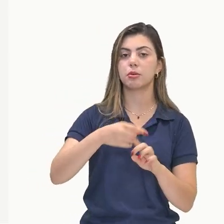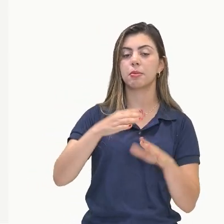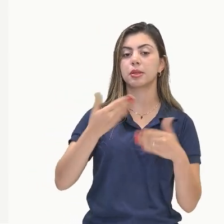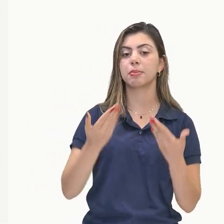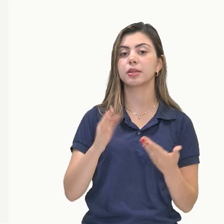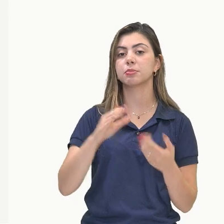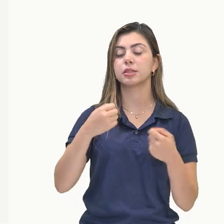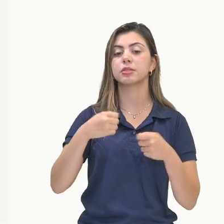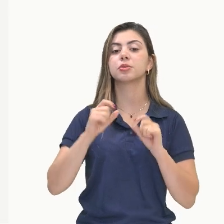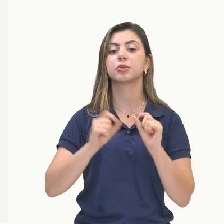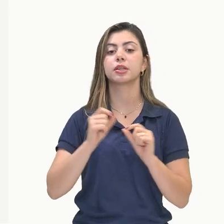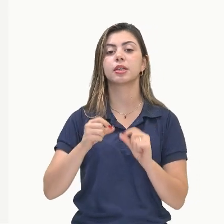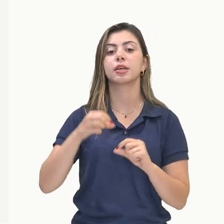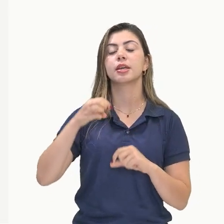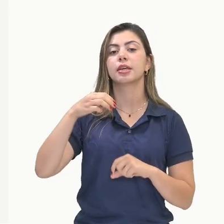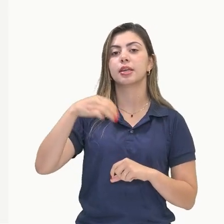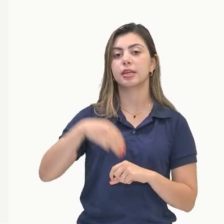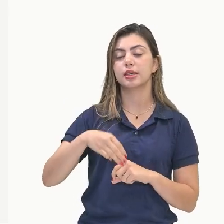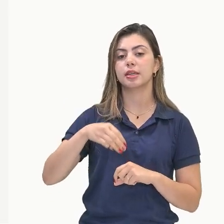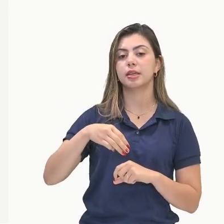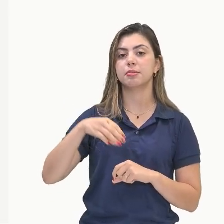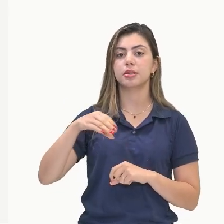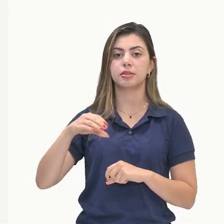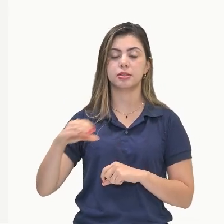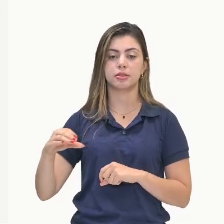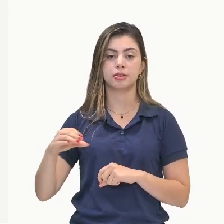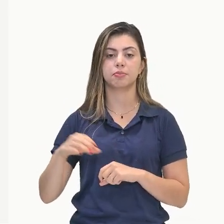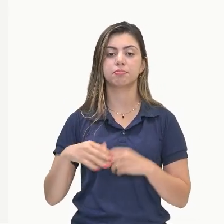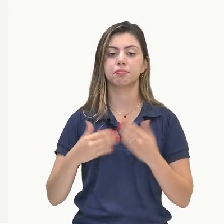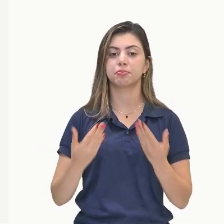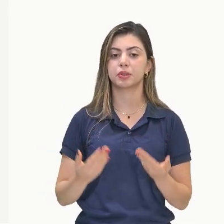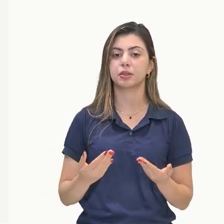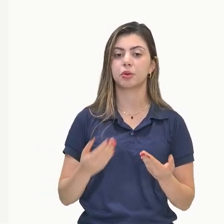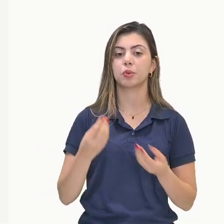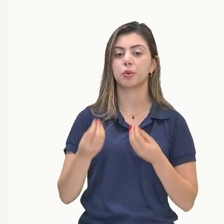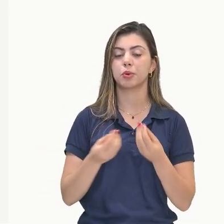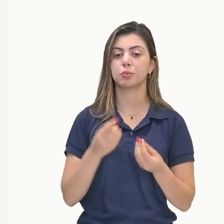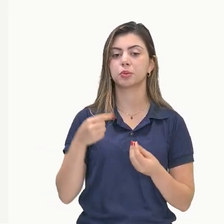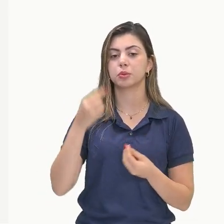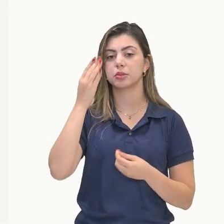os denominadores. Como eles são múltiplos entre si, o mínimo